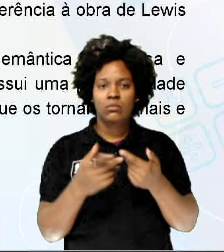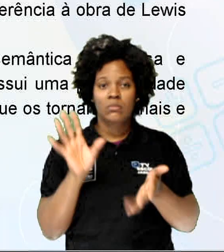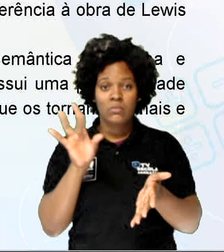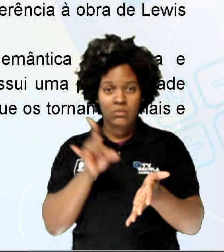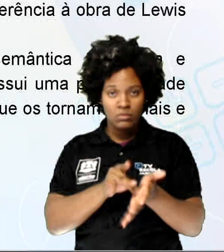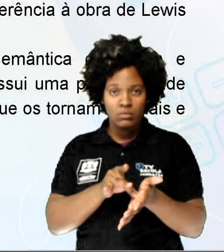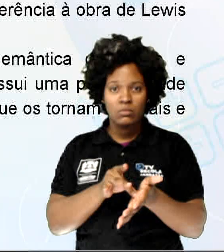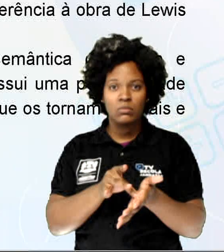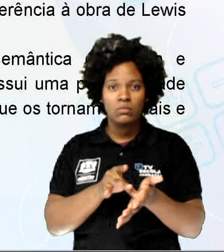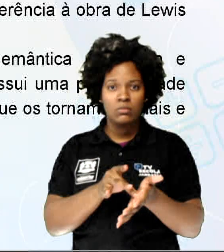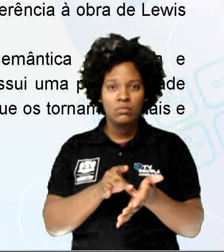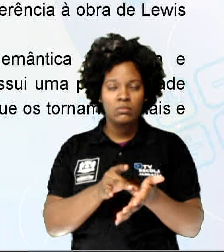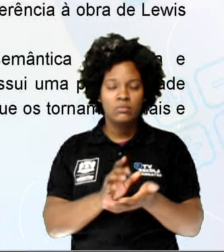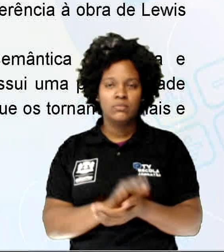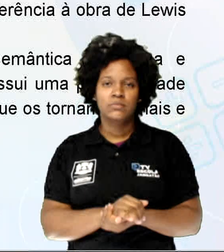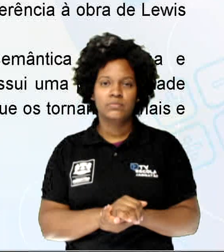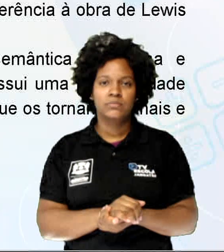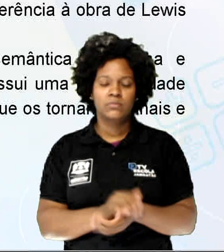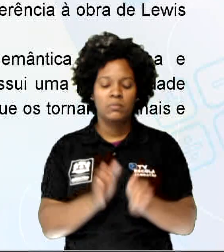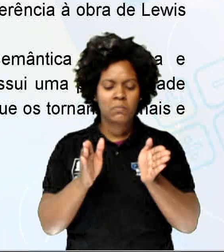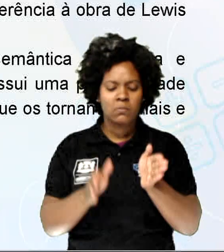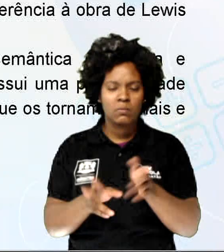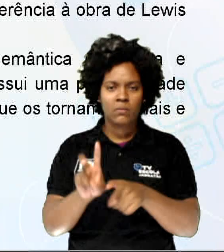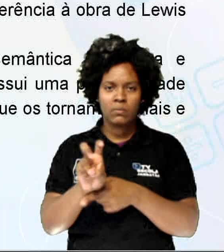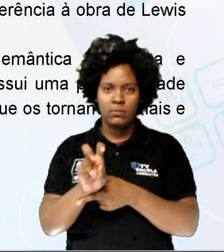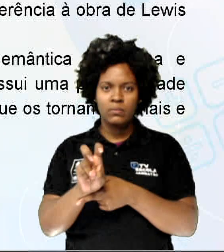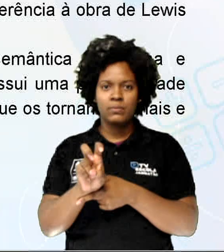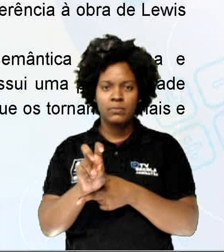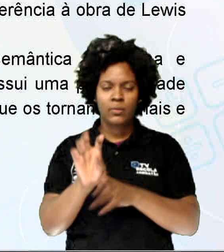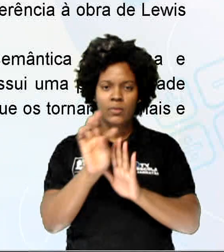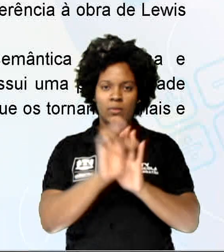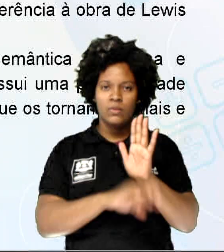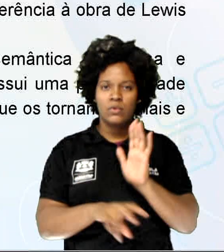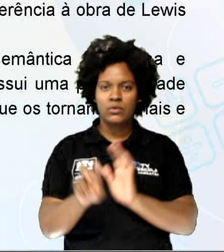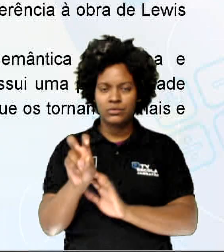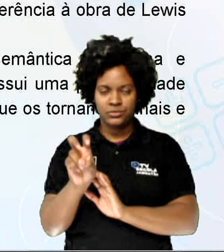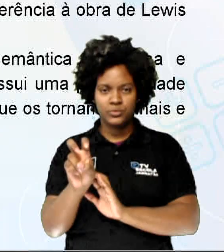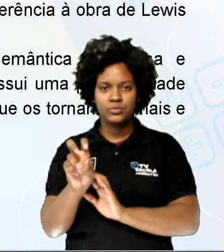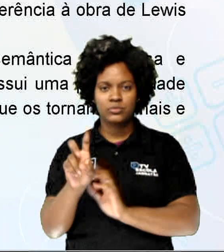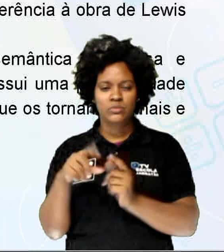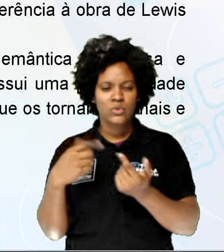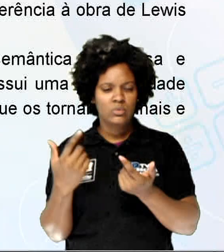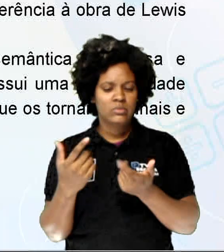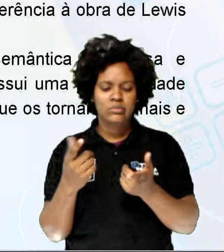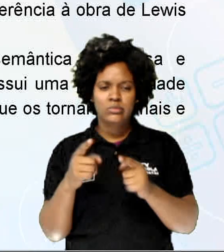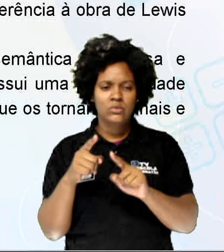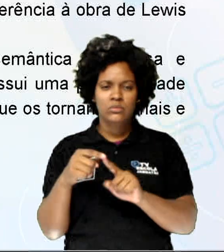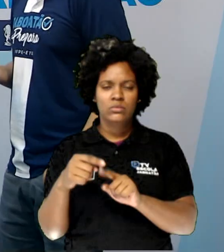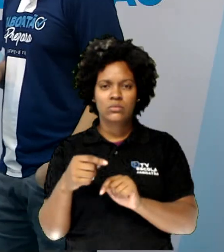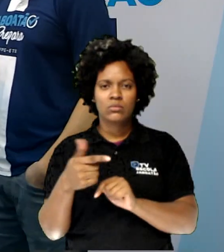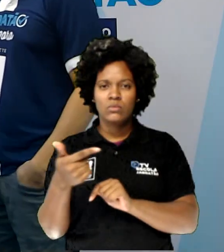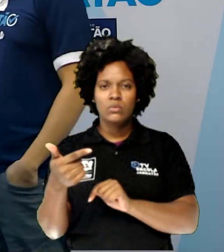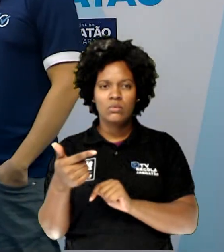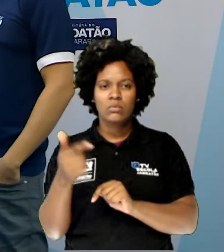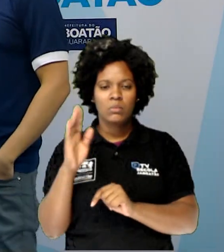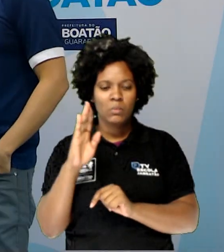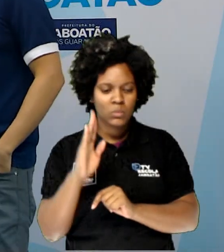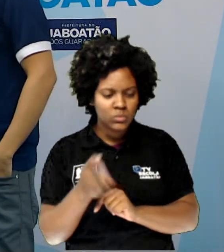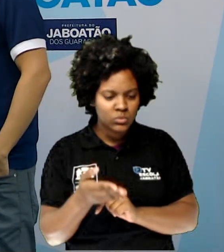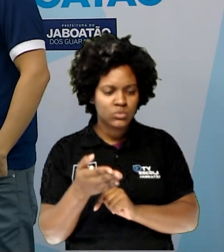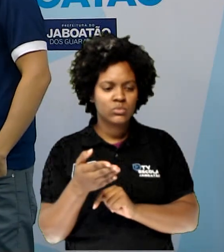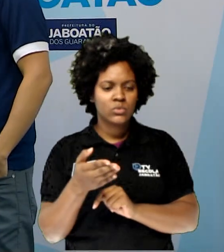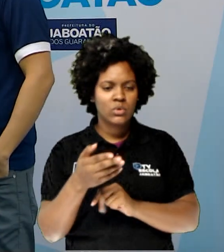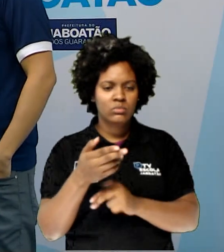e clássicos. Quinto parágrafo do texto 5. Então, esse item 2 afirma que ocorre uma relação de causa